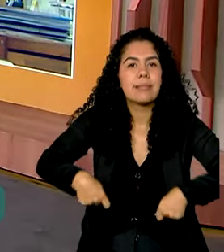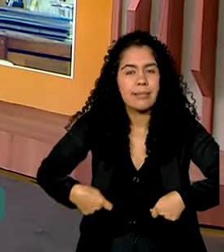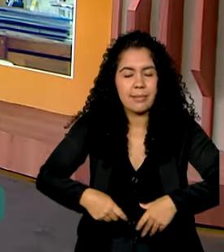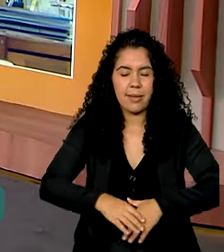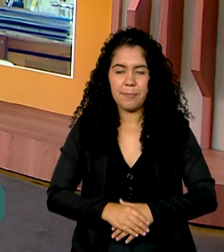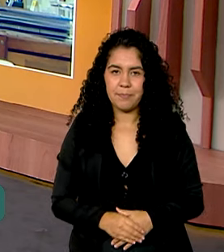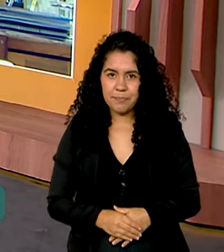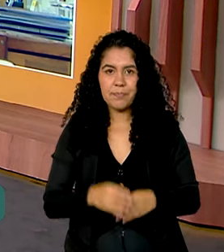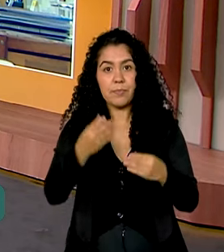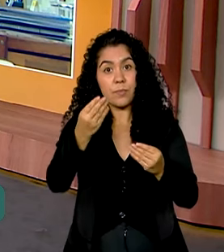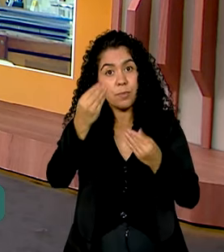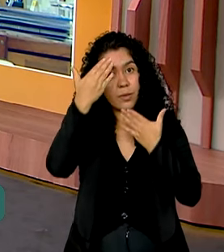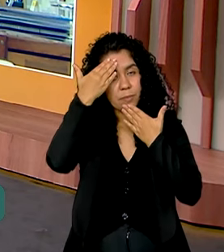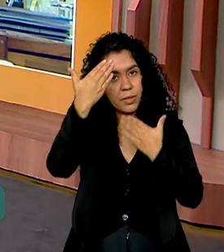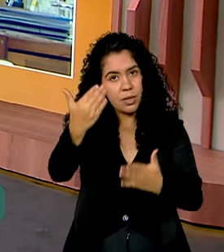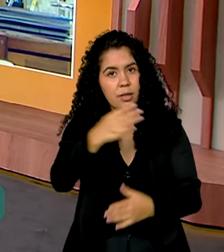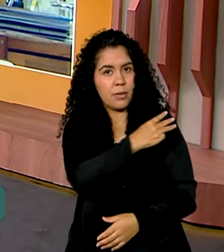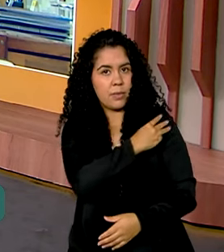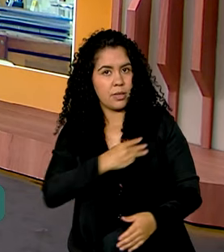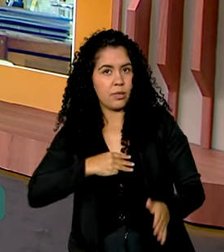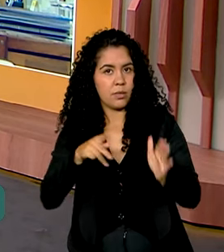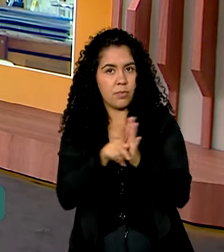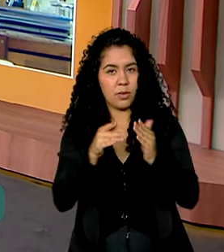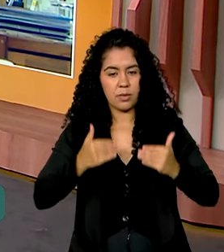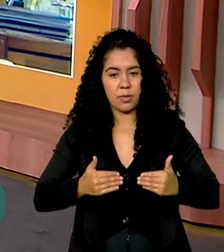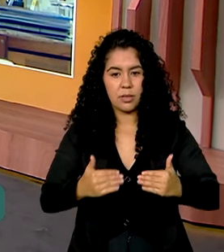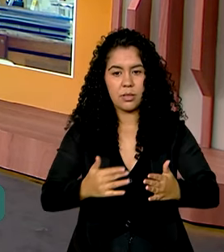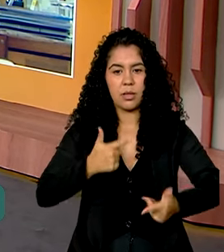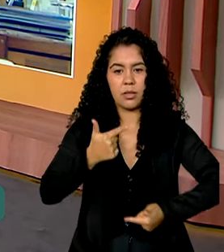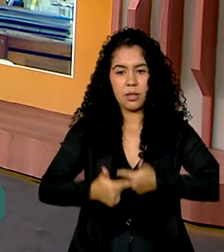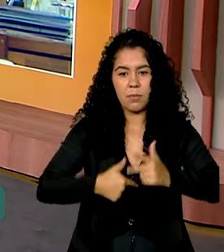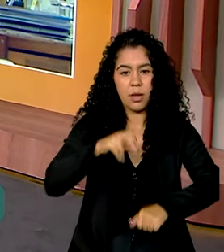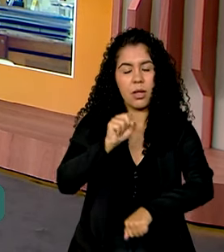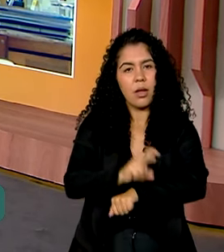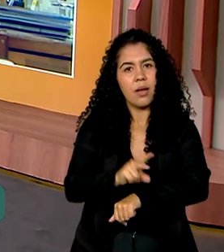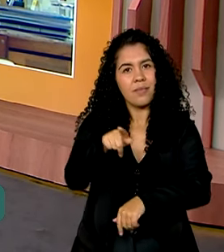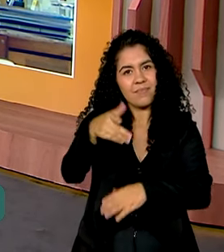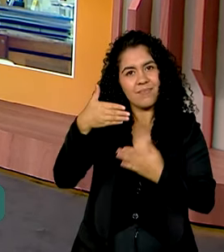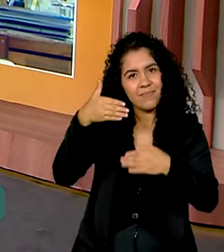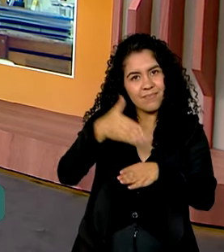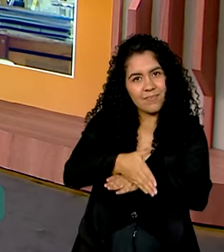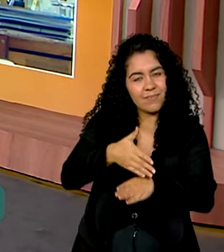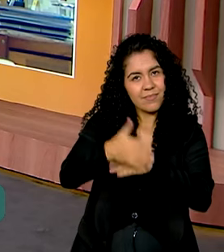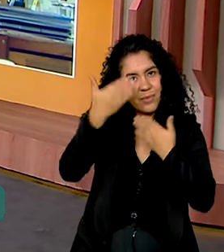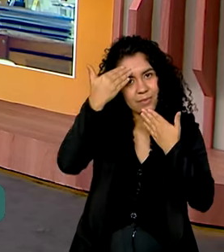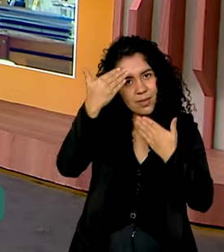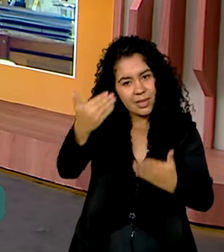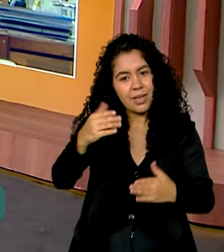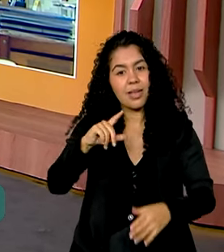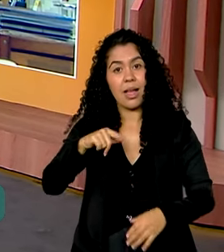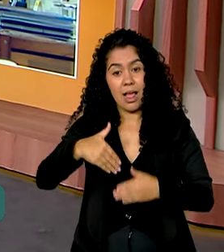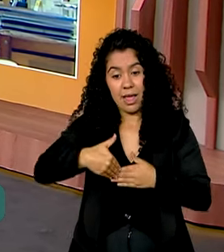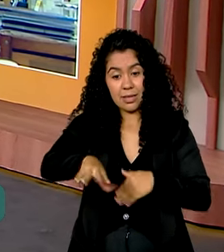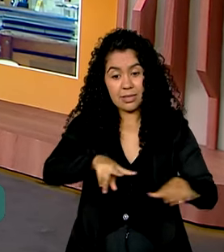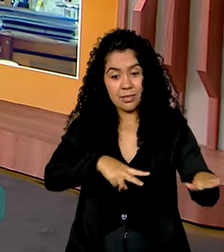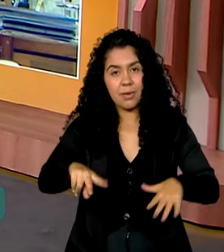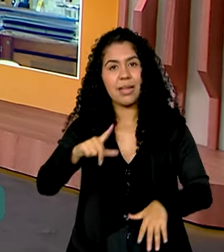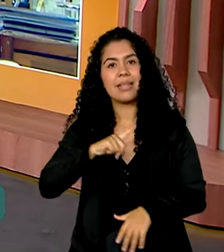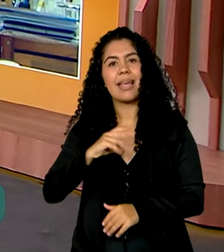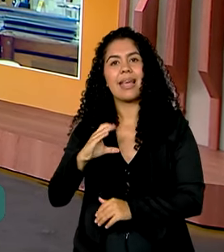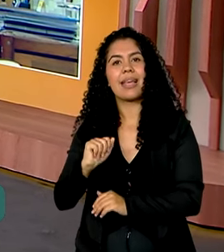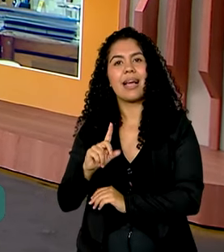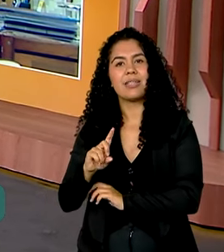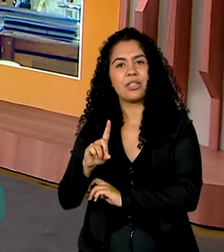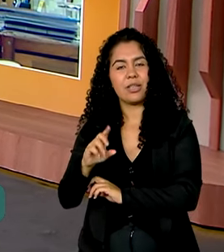certo, ministro Luiz Marinho, do Trabalho e Emprego. Muito obrigada pela participação do senhor aqui no Brasil em Dia. Temos CAGED essa semana, né? E vamos seguir em